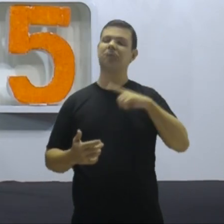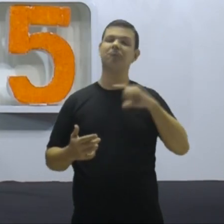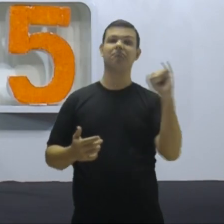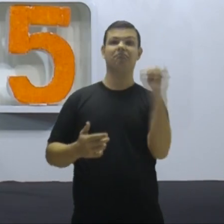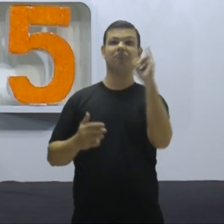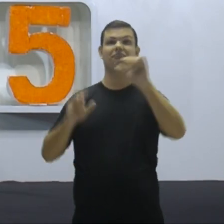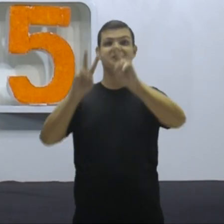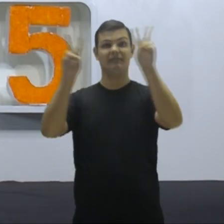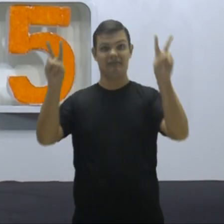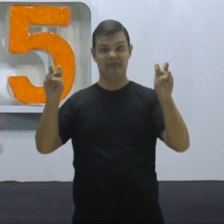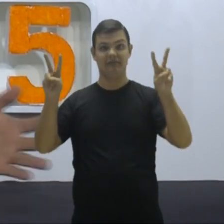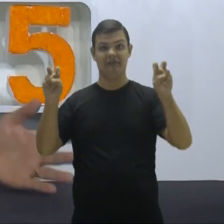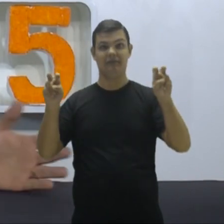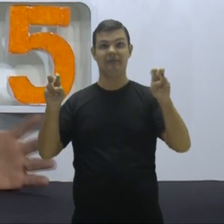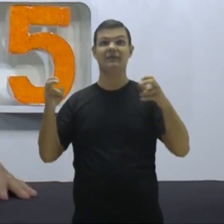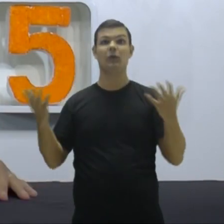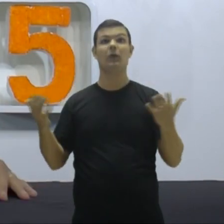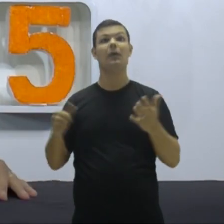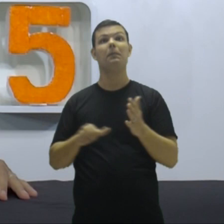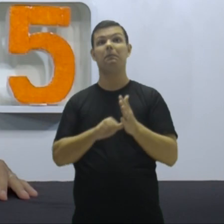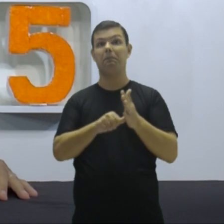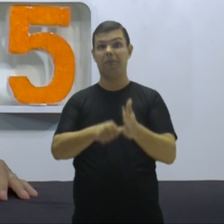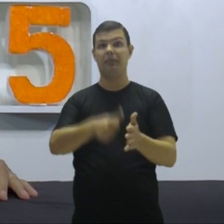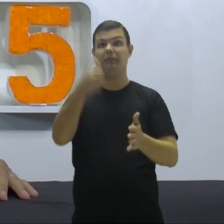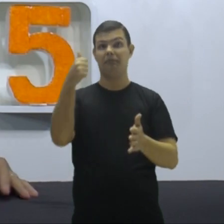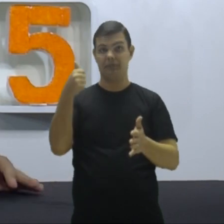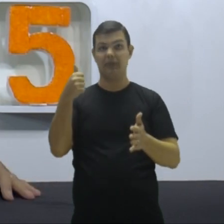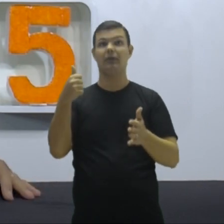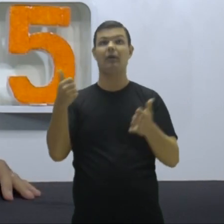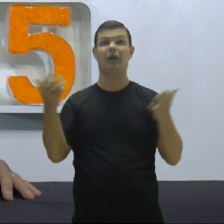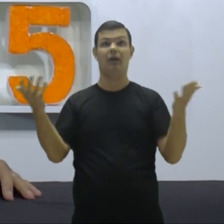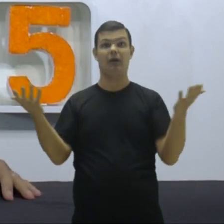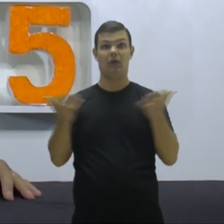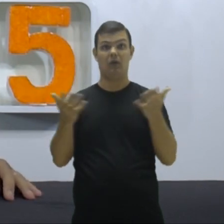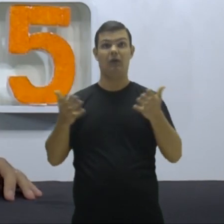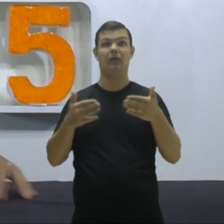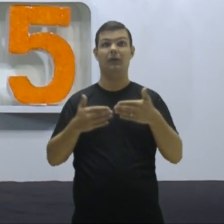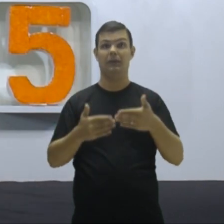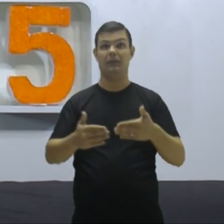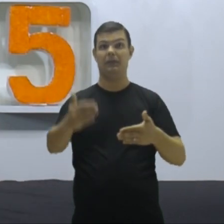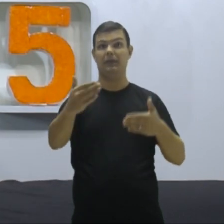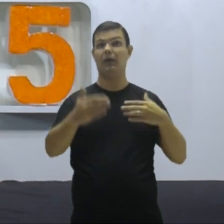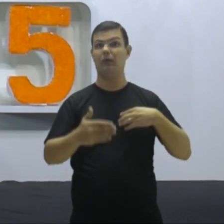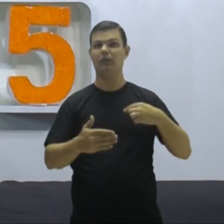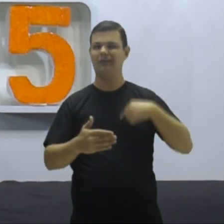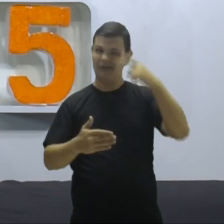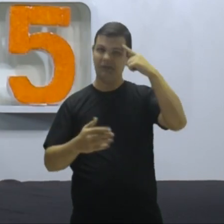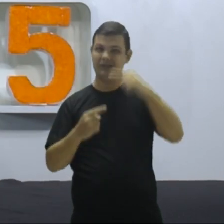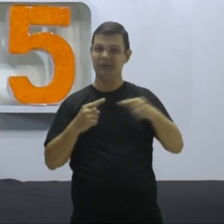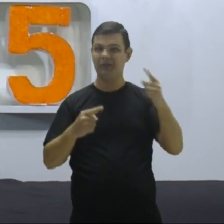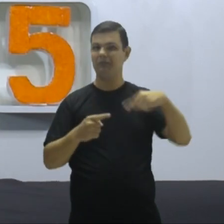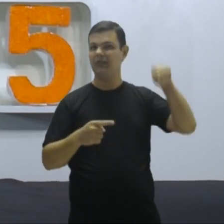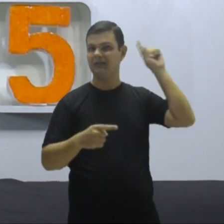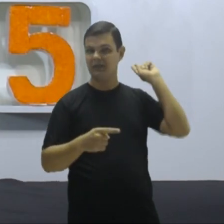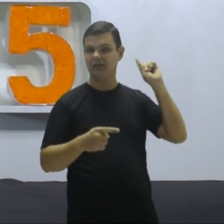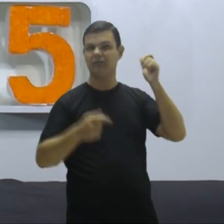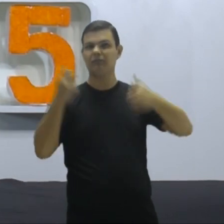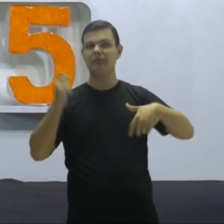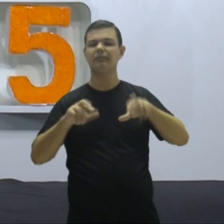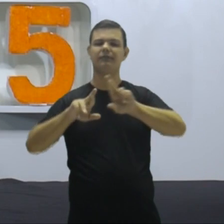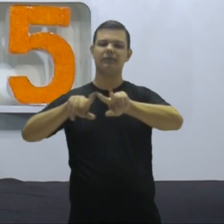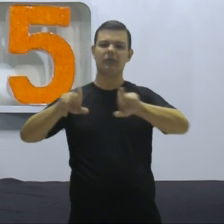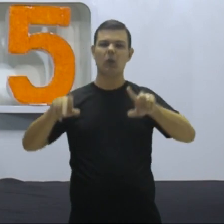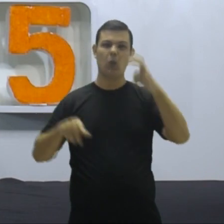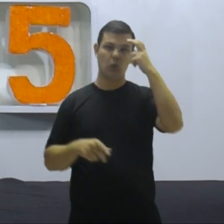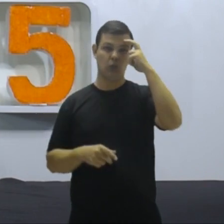tratar com vocês. Então, nossa primeira aula do retorno agora em agosto, foi semana passada, falamos sobre diversidade